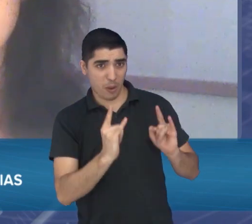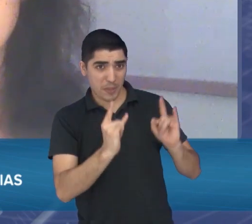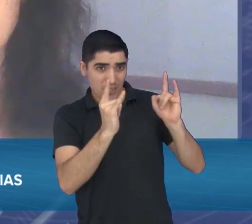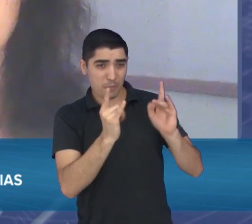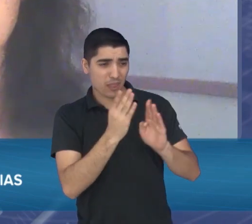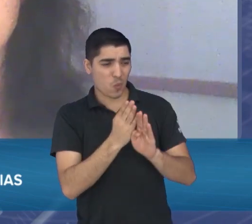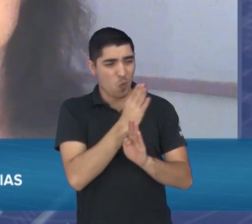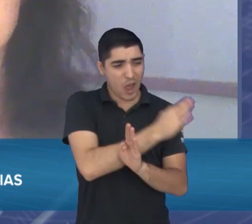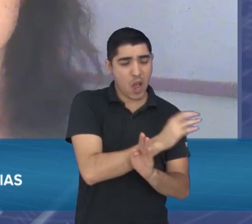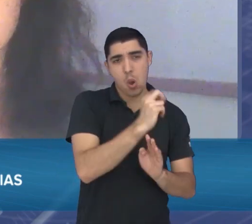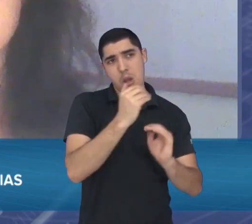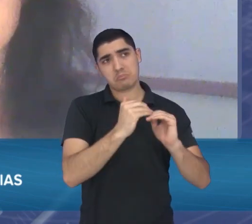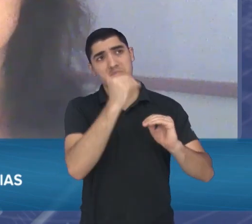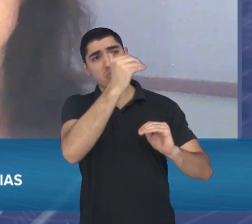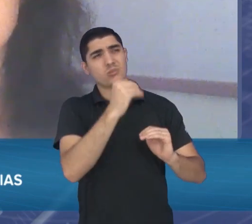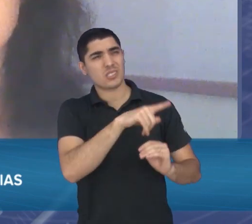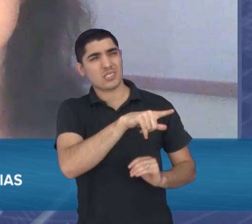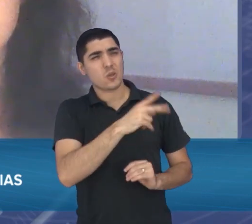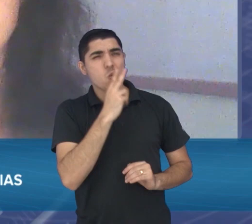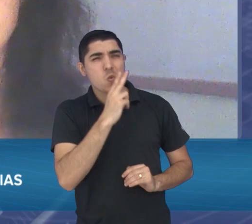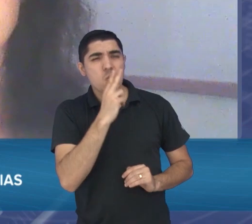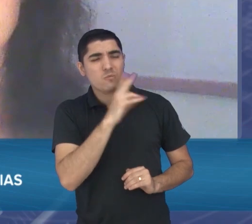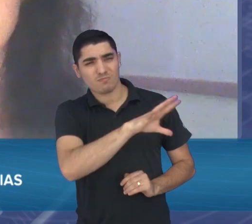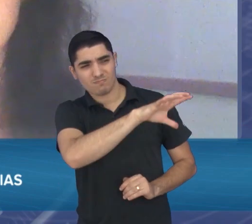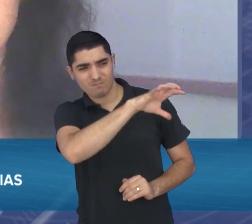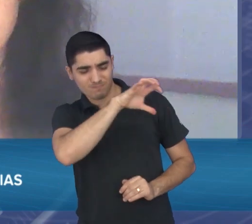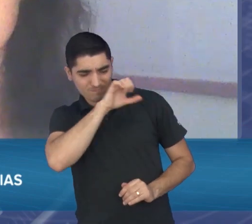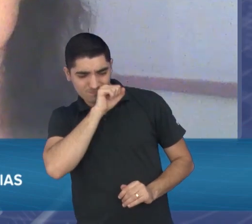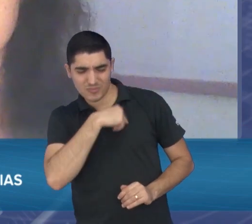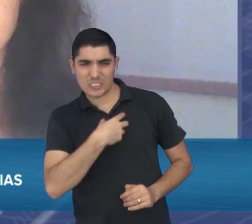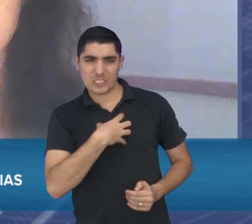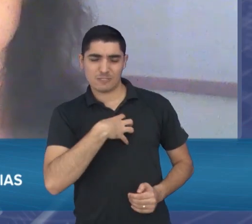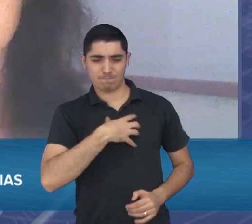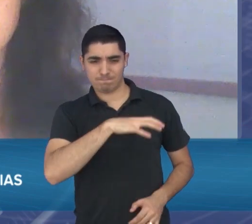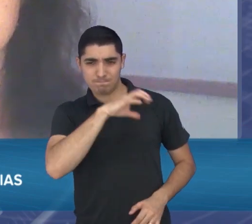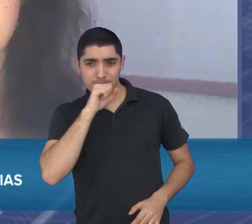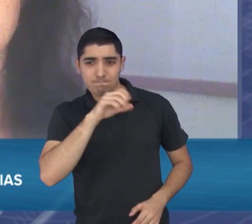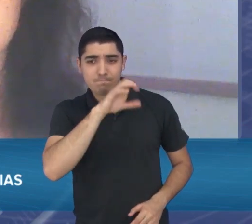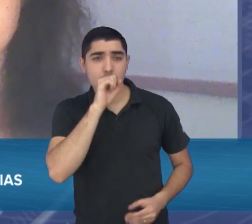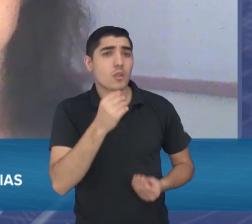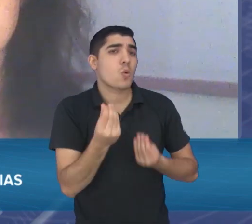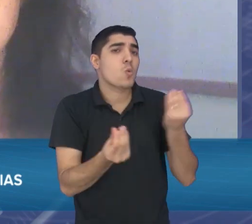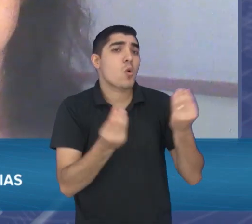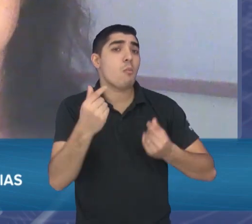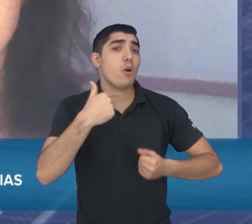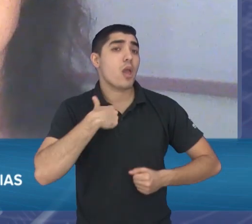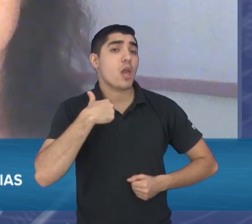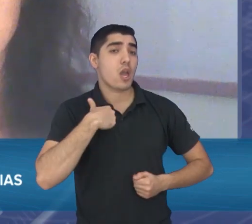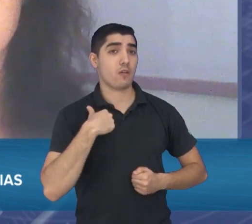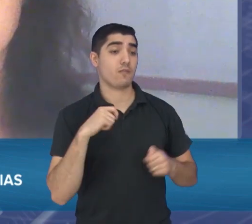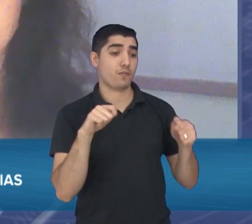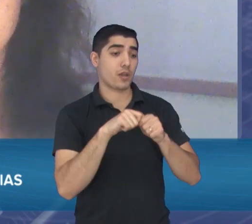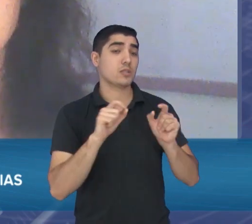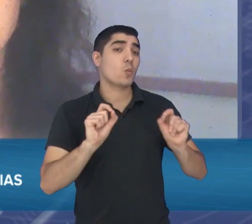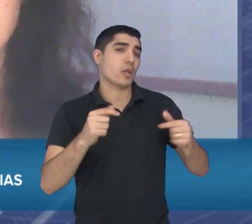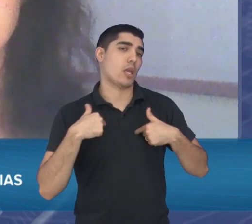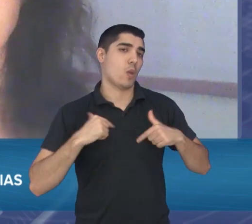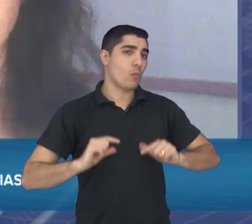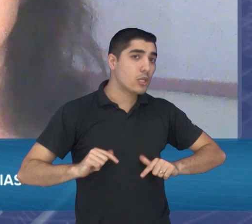vindo cheiro, fumaça. Como que eu, como moradora, devo proceder